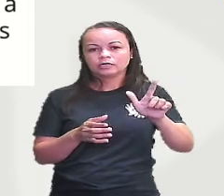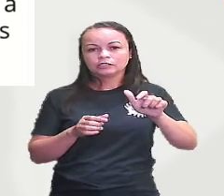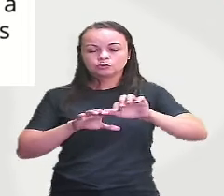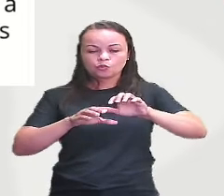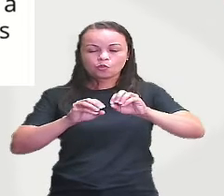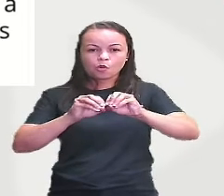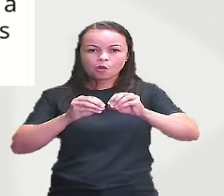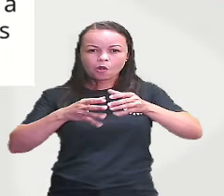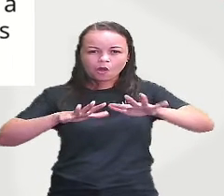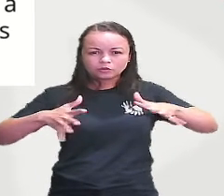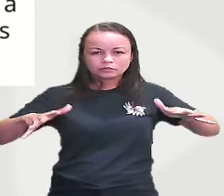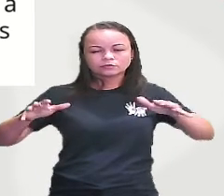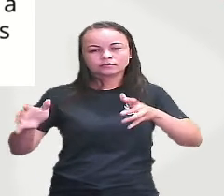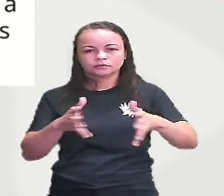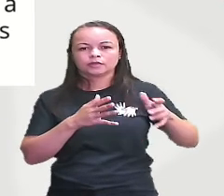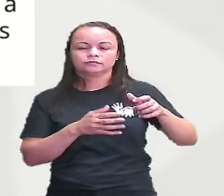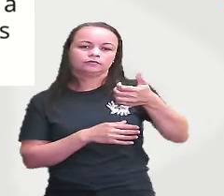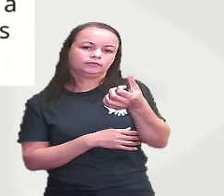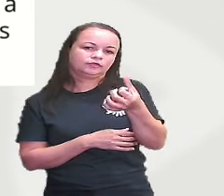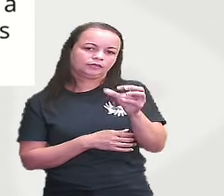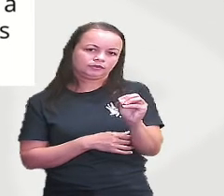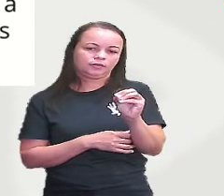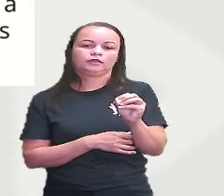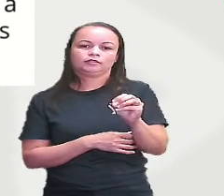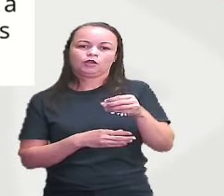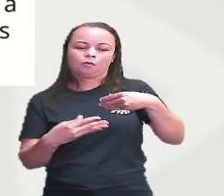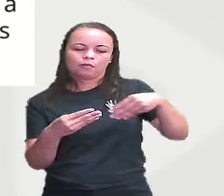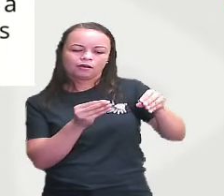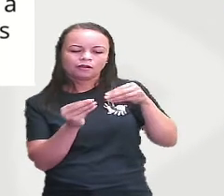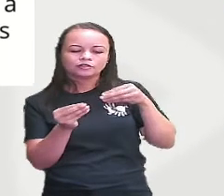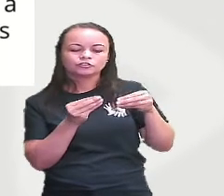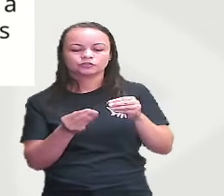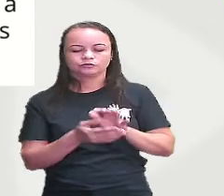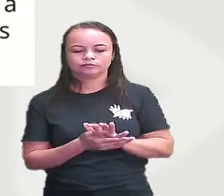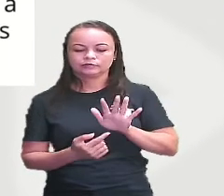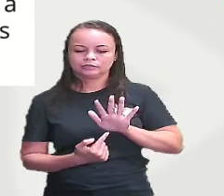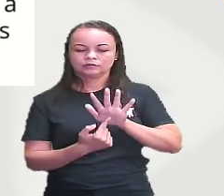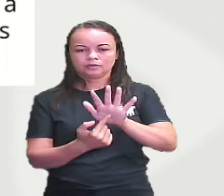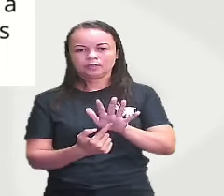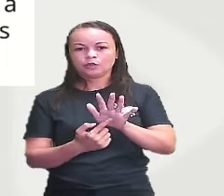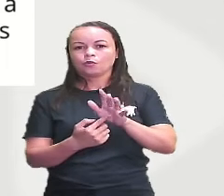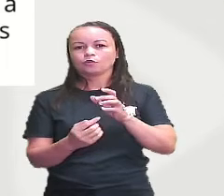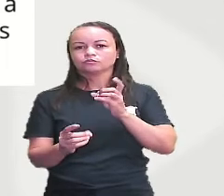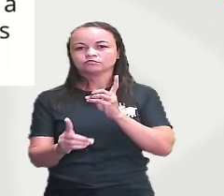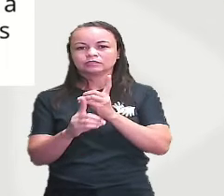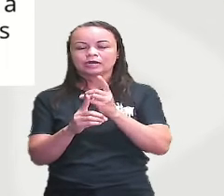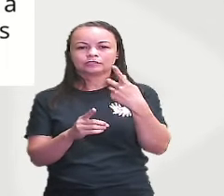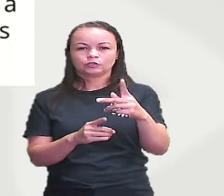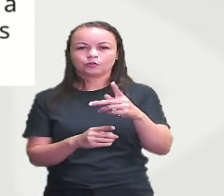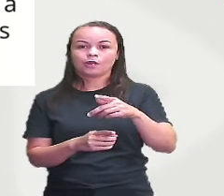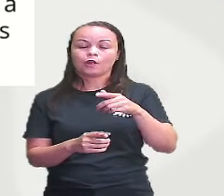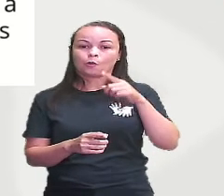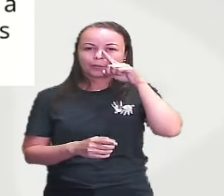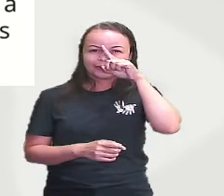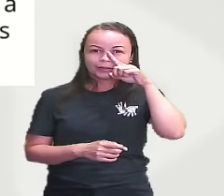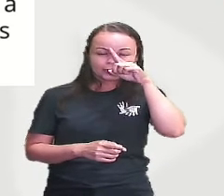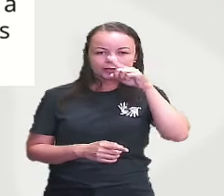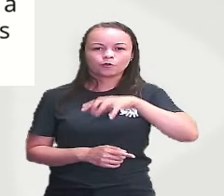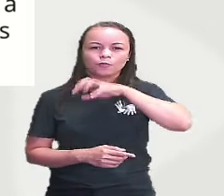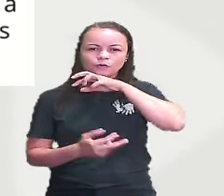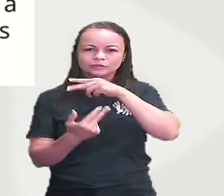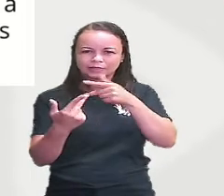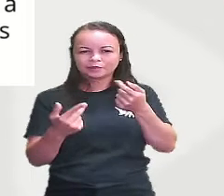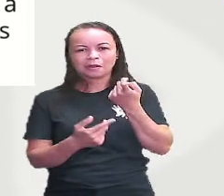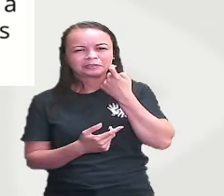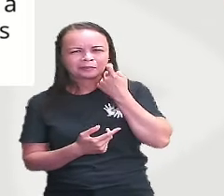de plástico. O lixo encontrado nos oceanos representa uma grande ameaça para os animais, que também podem